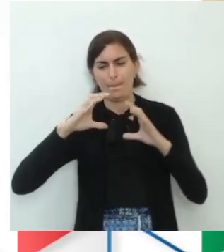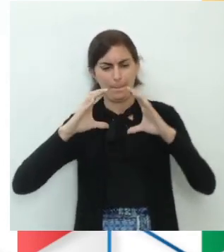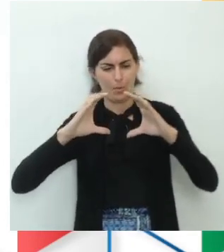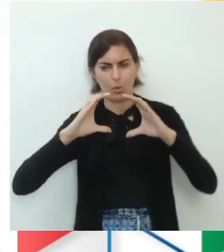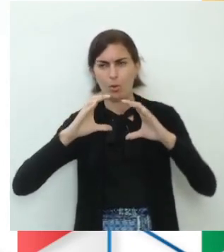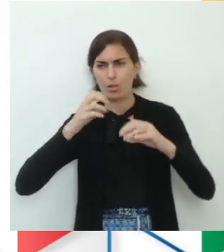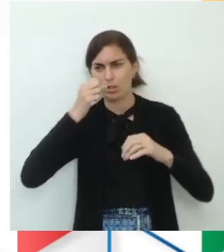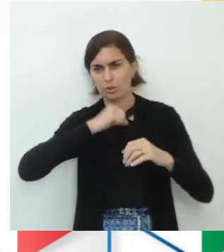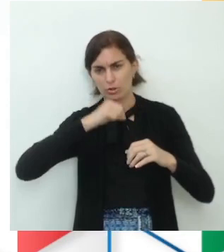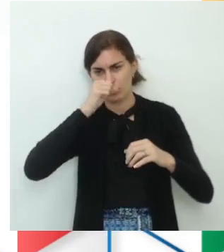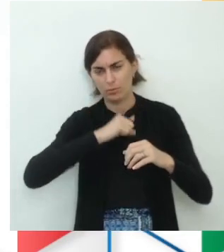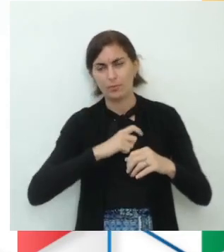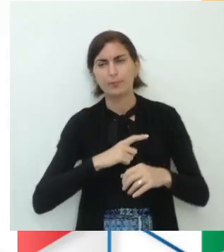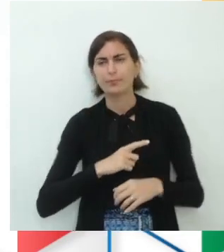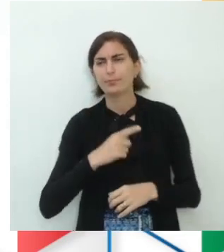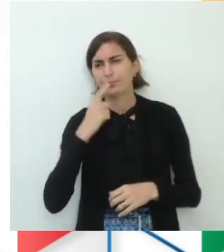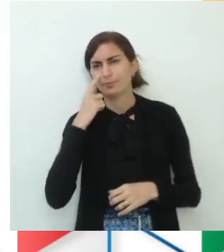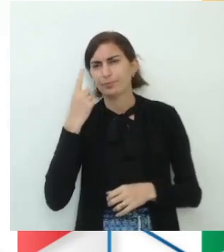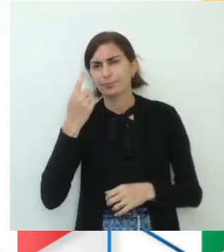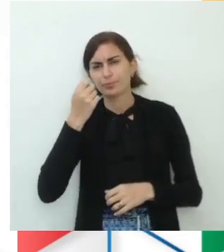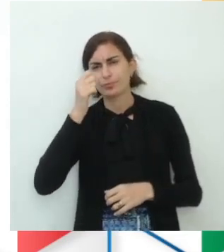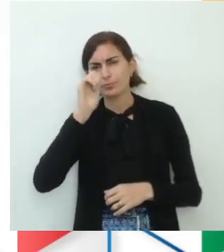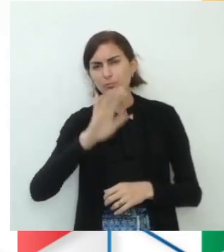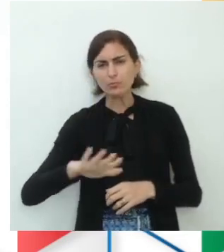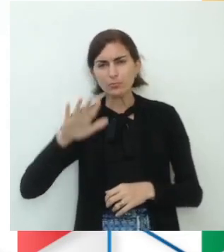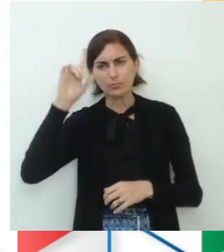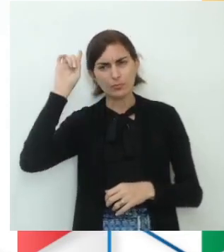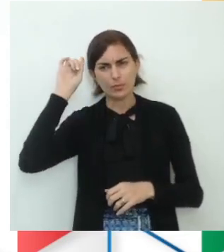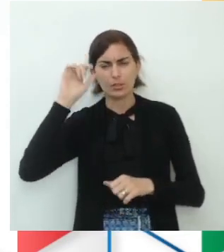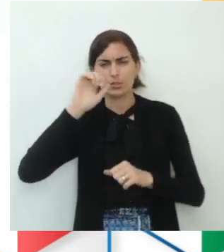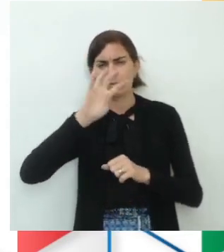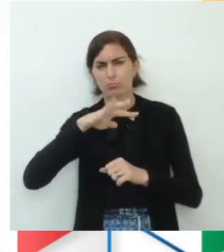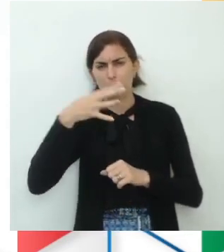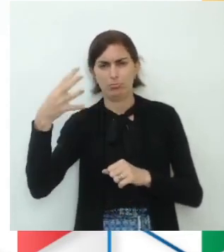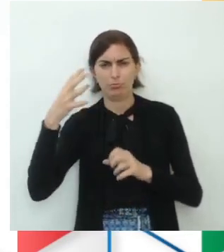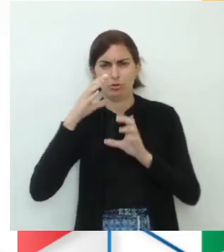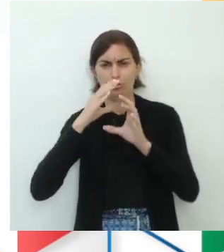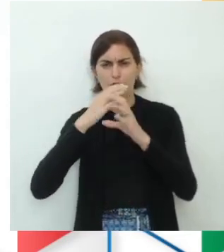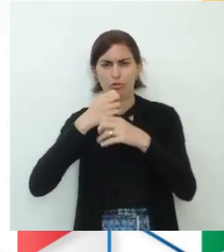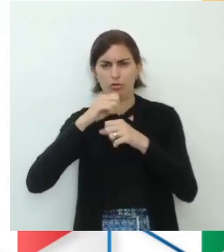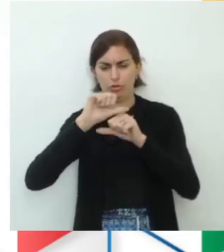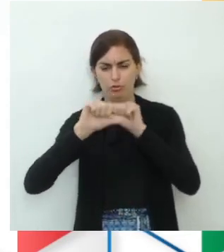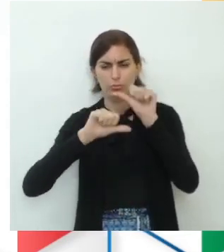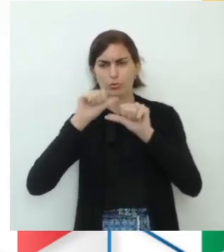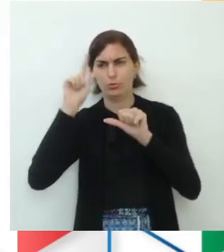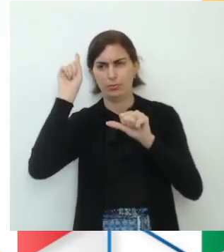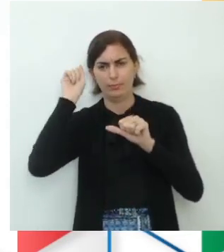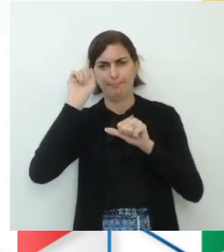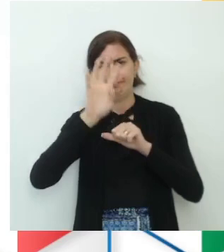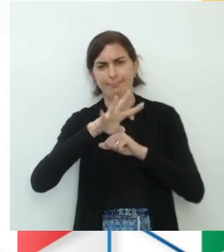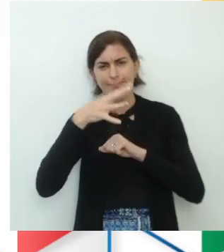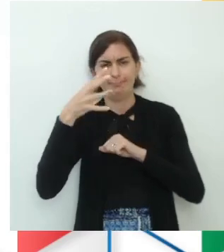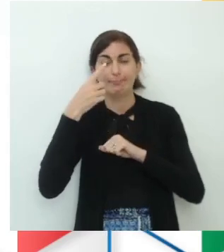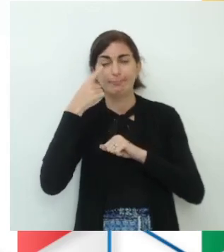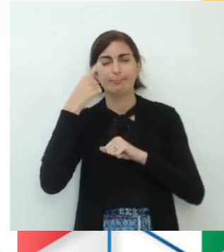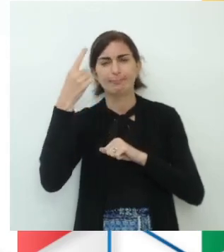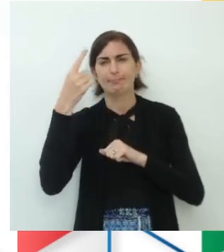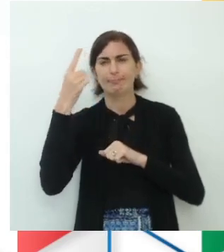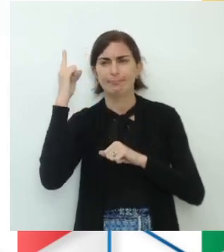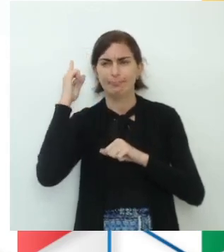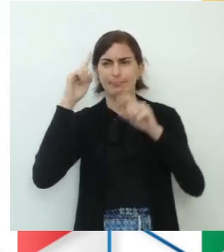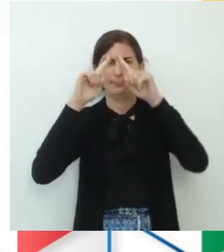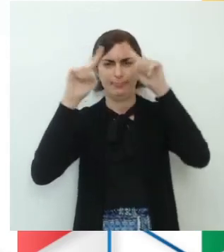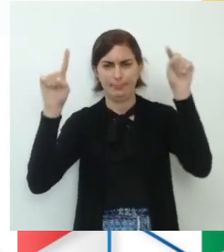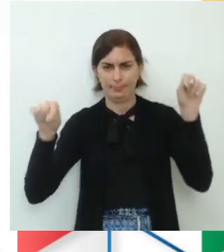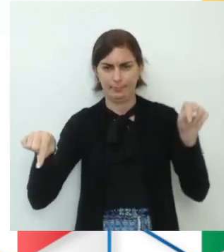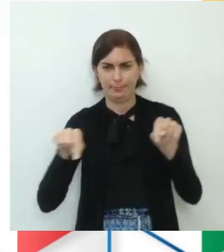sorvete, tá? Agora eu vou te mostrar transformações geométricas, como elas ocorrem no plano cartesiano. Então imagina aí esse